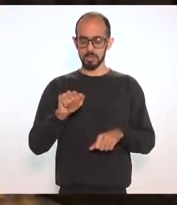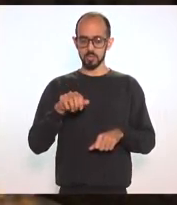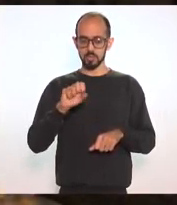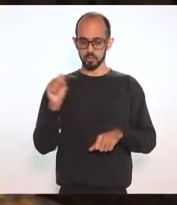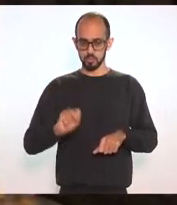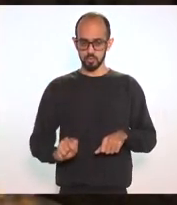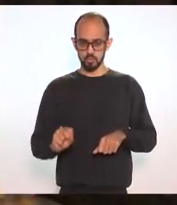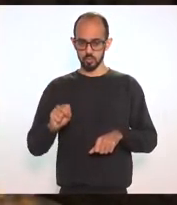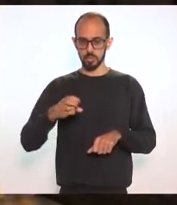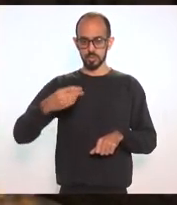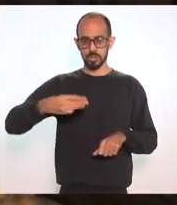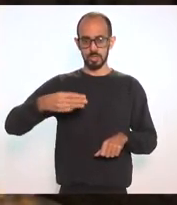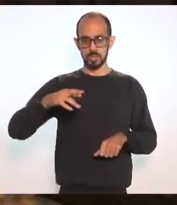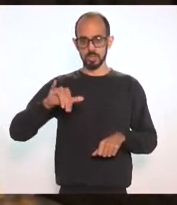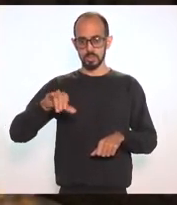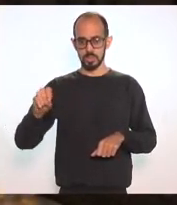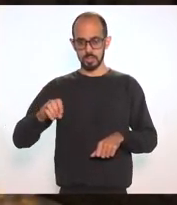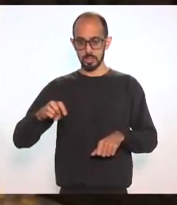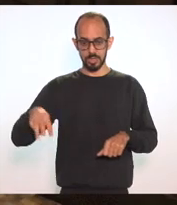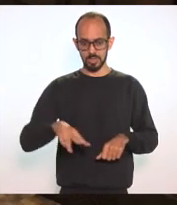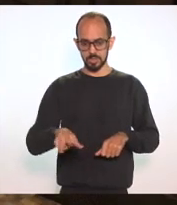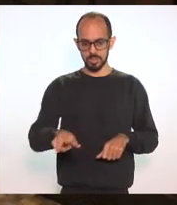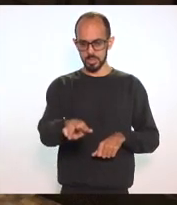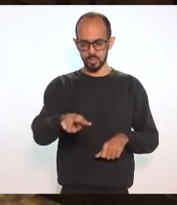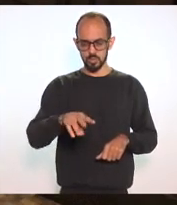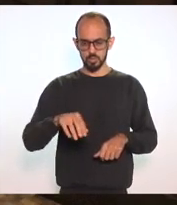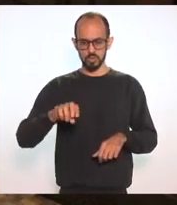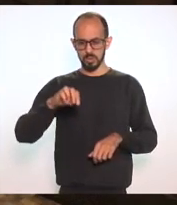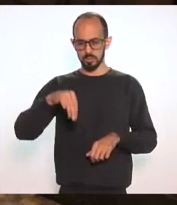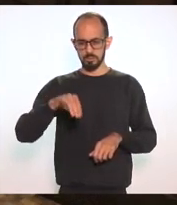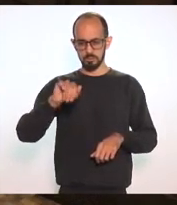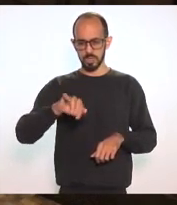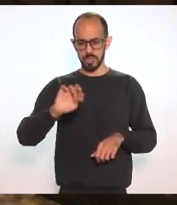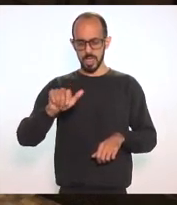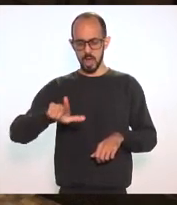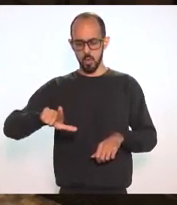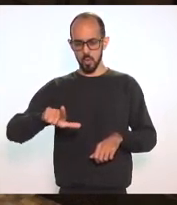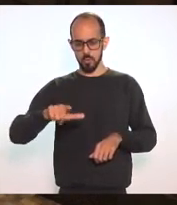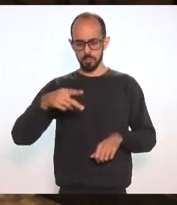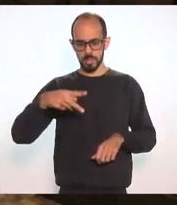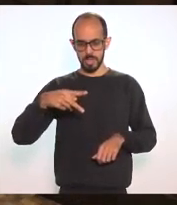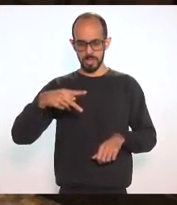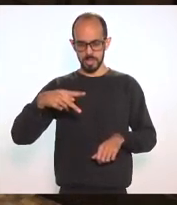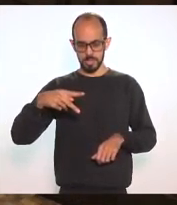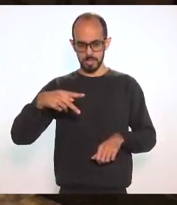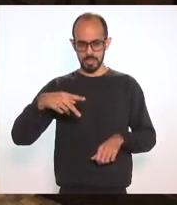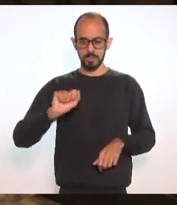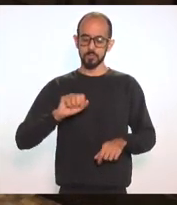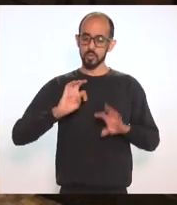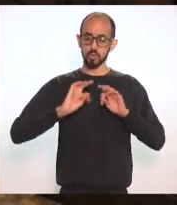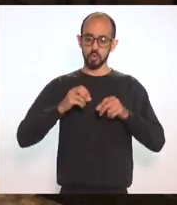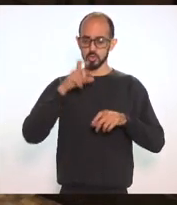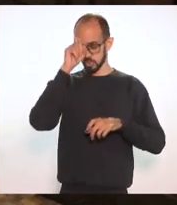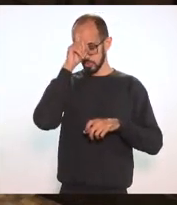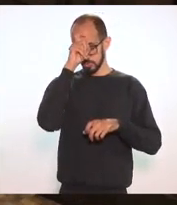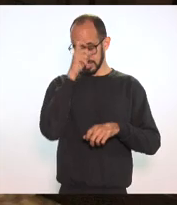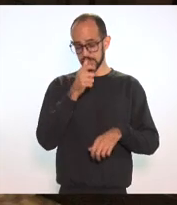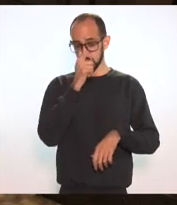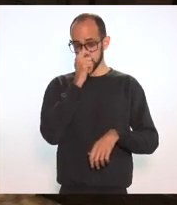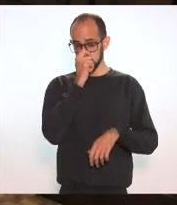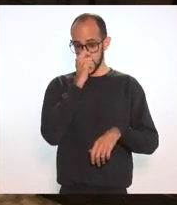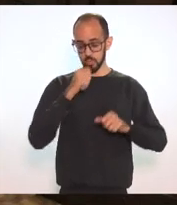Três Rios, Vassouras, Miguel Pereira, todos os hospitais estão com todas as vagas 100%